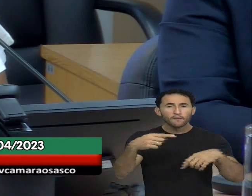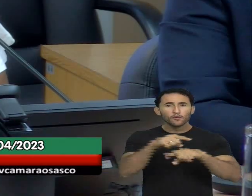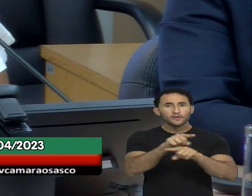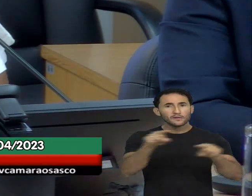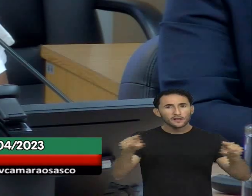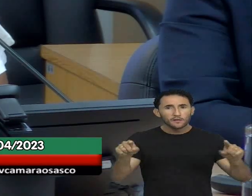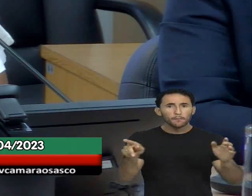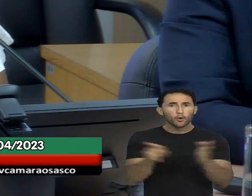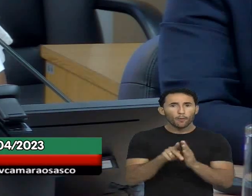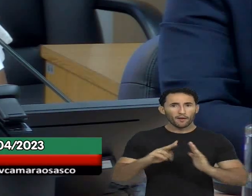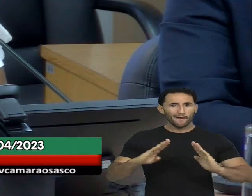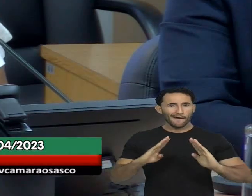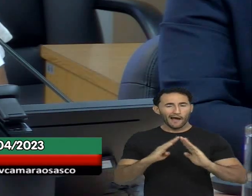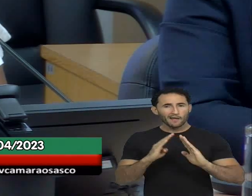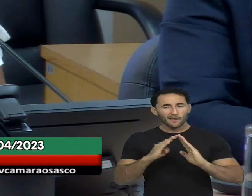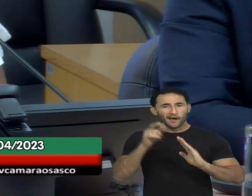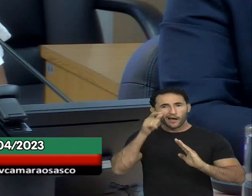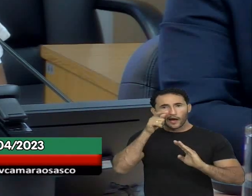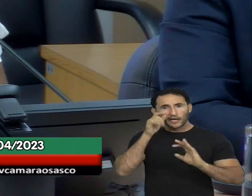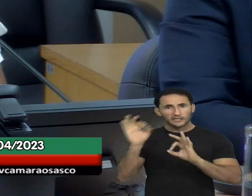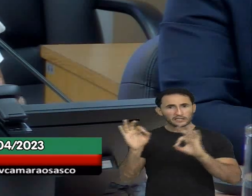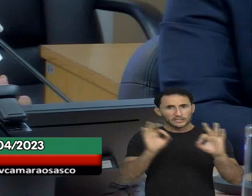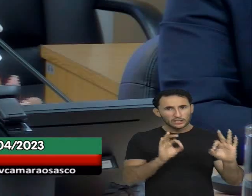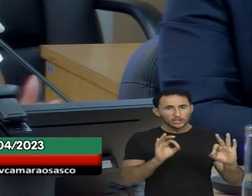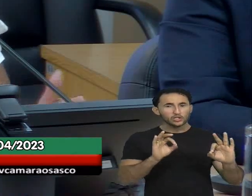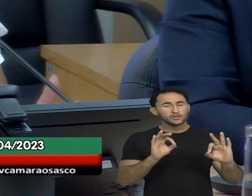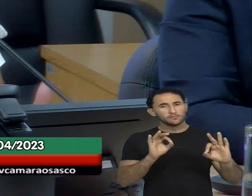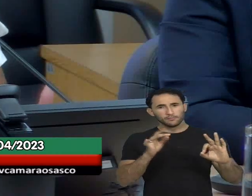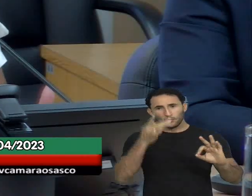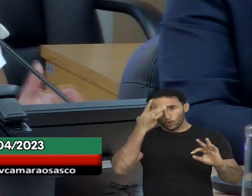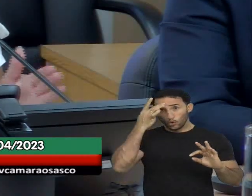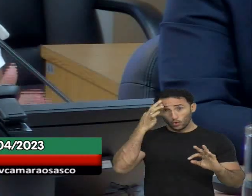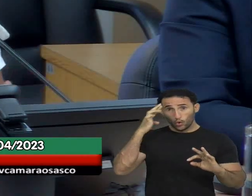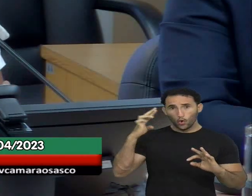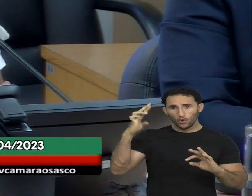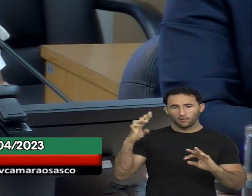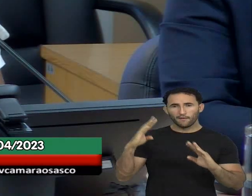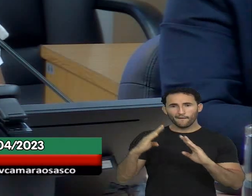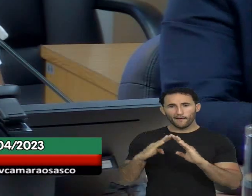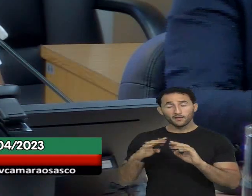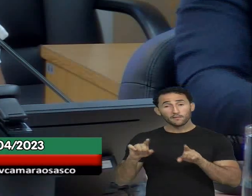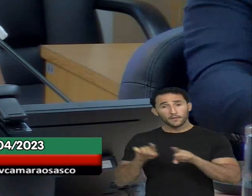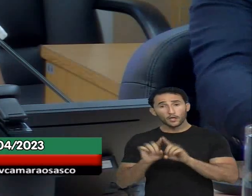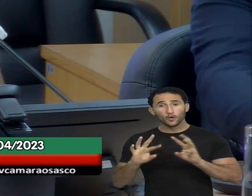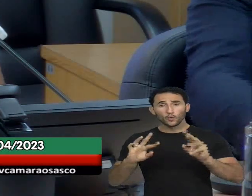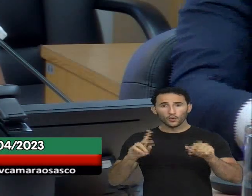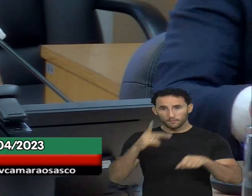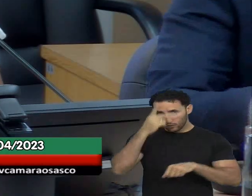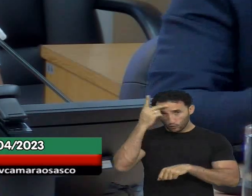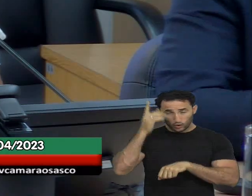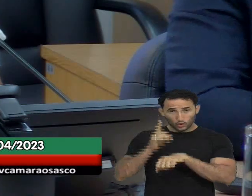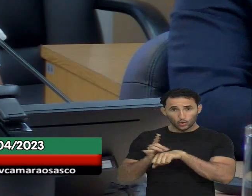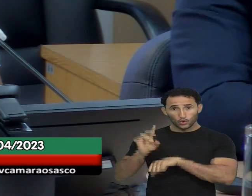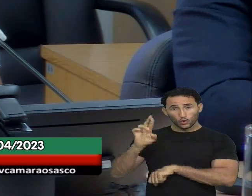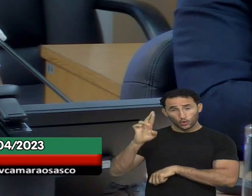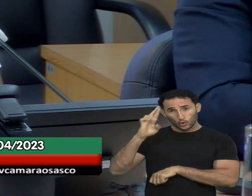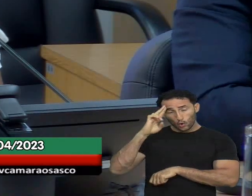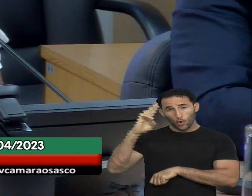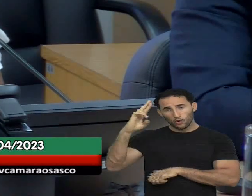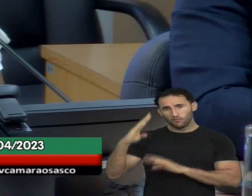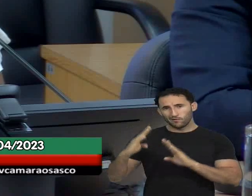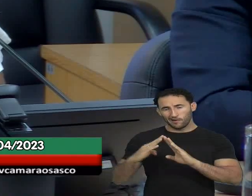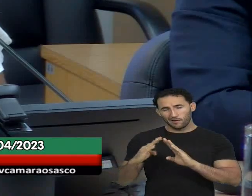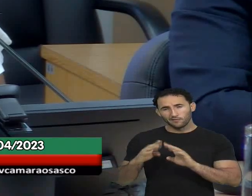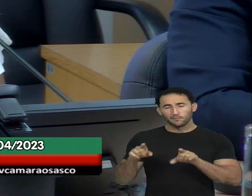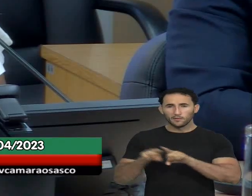estão aí nos assistindo, e não só a dona de casa, mas a todos de Osasco que está participando hoje nesse evento conosco, né? E ao